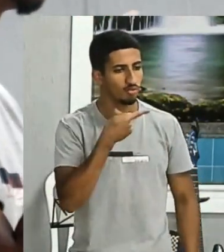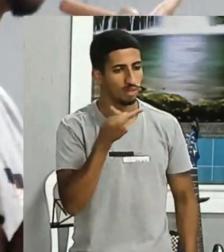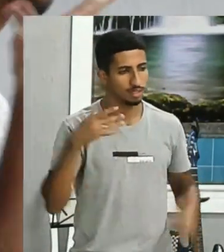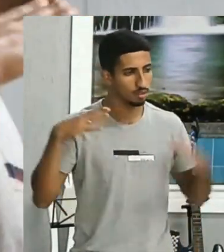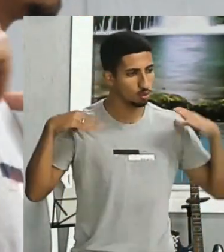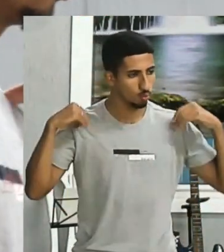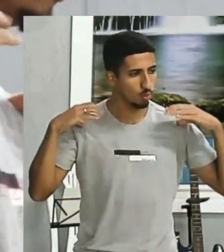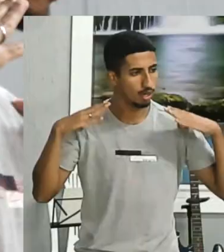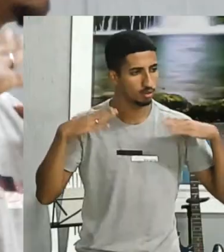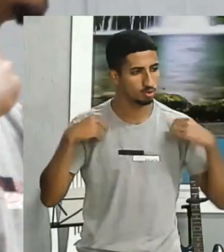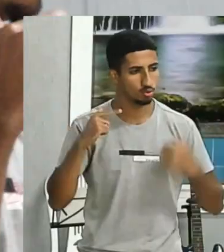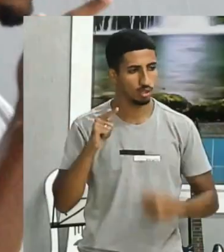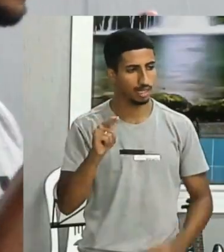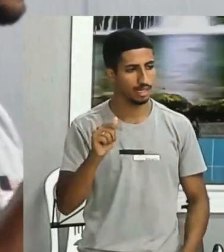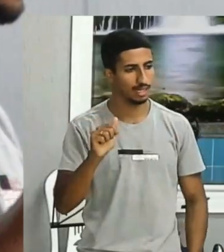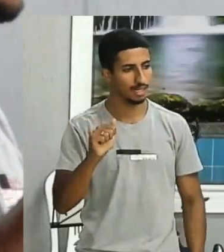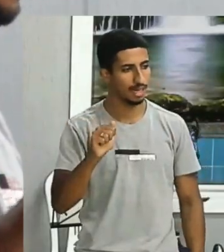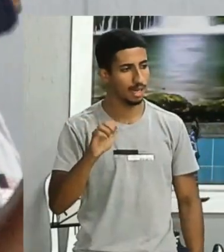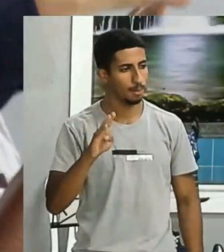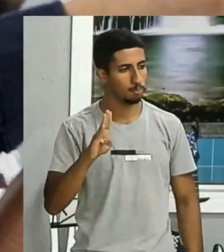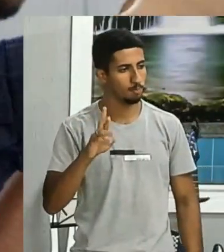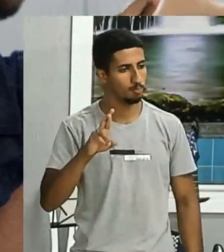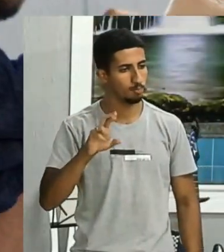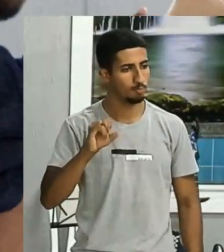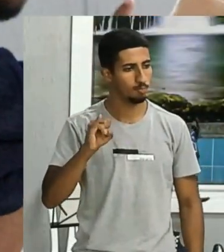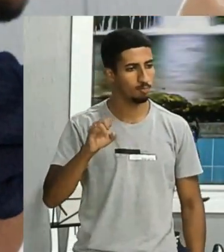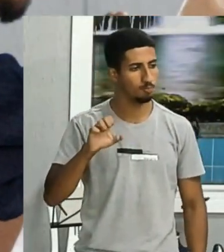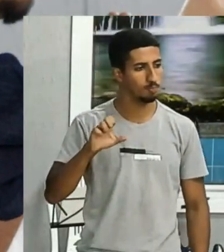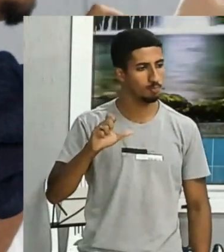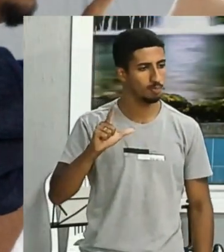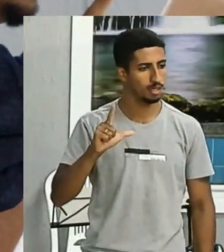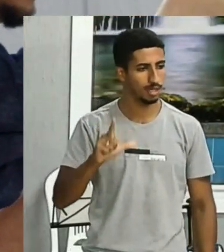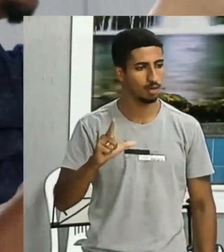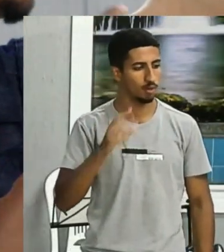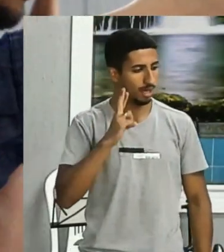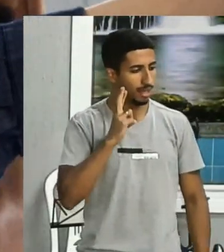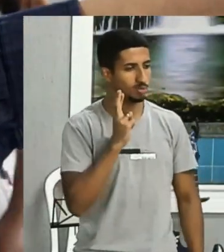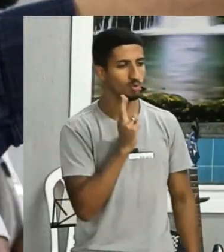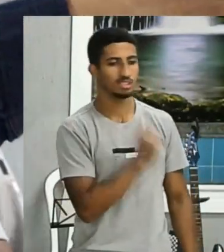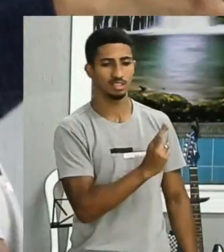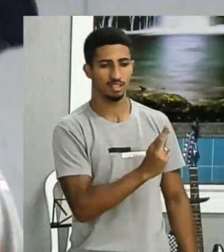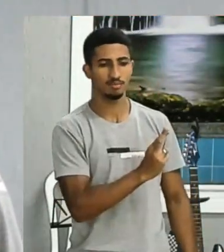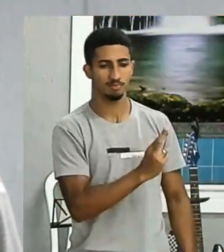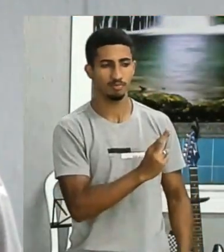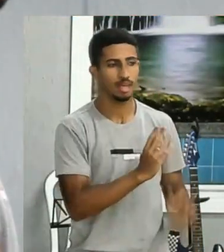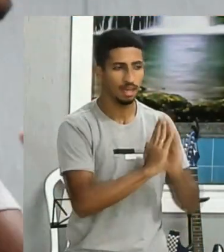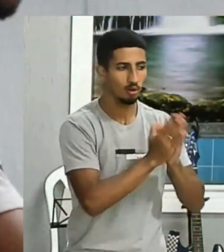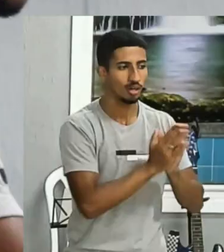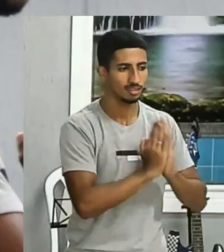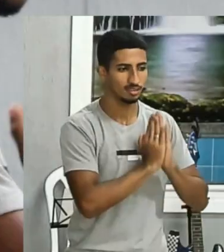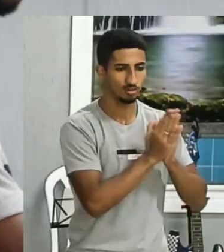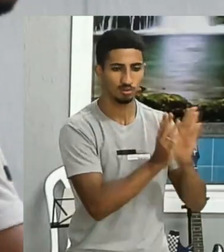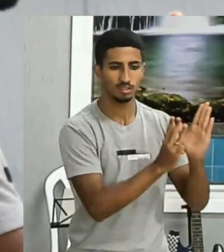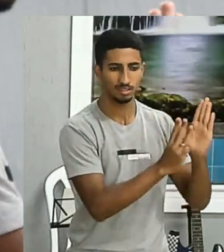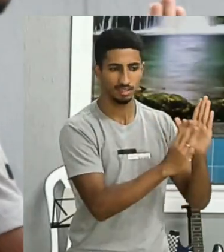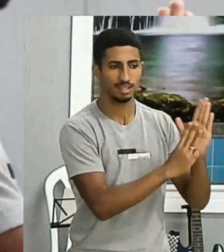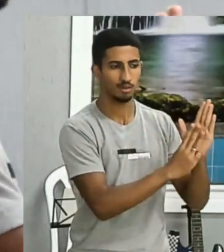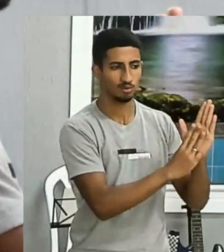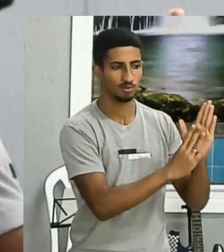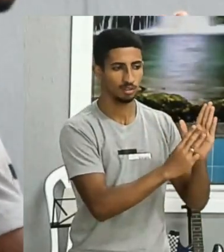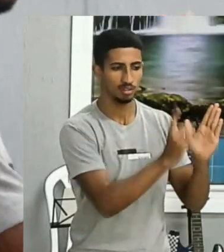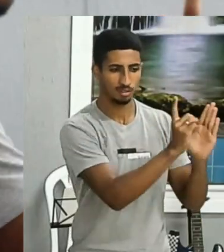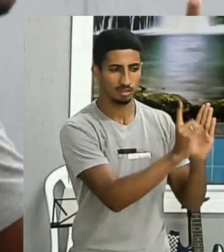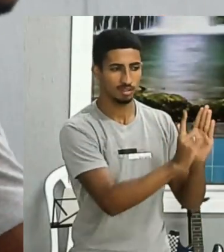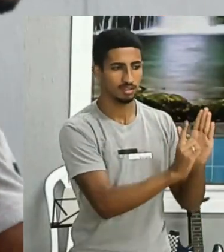Gabriel vinha trazendo resposta à oração de Daniel, mas o anjo da Pérsia e o anjo